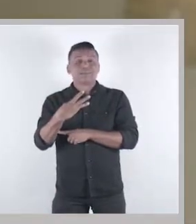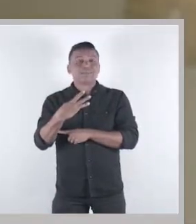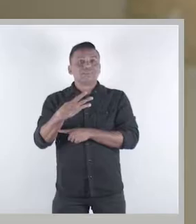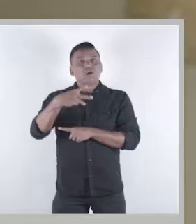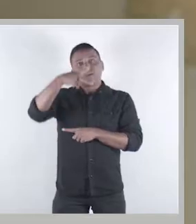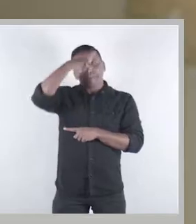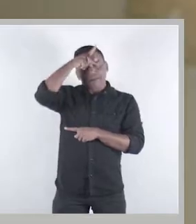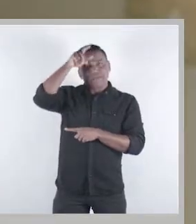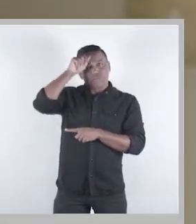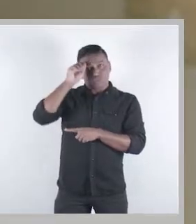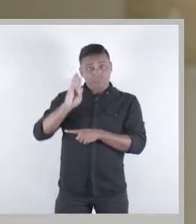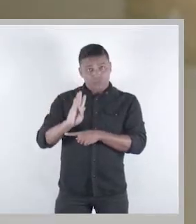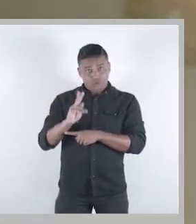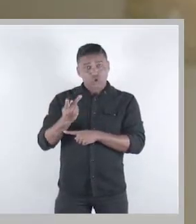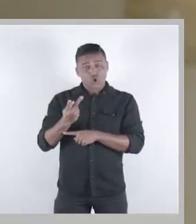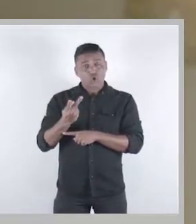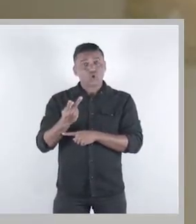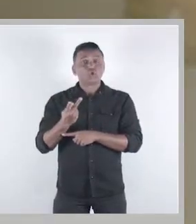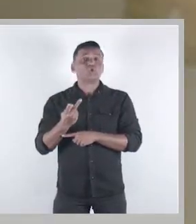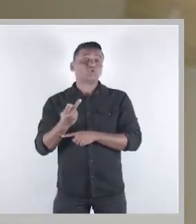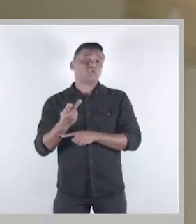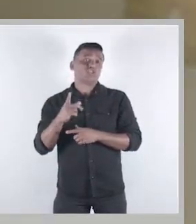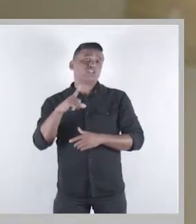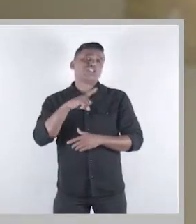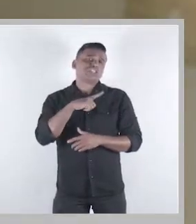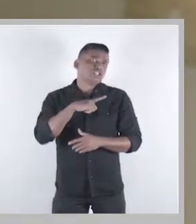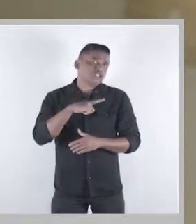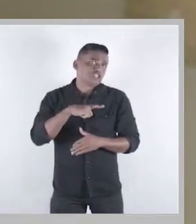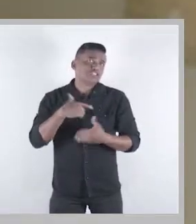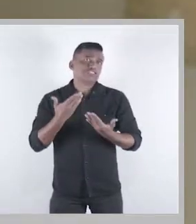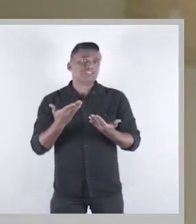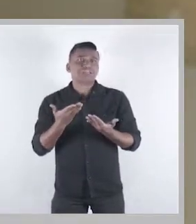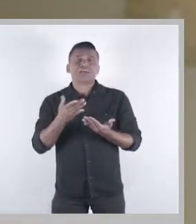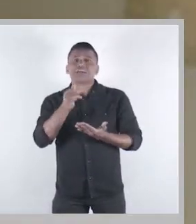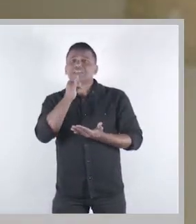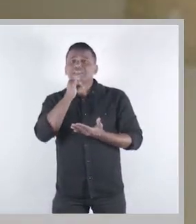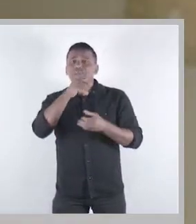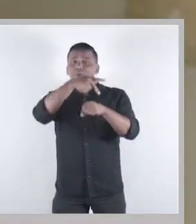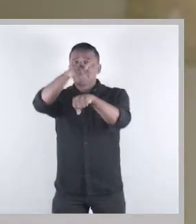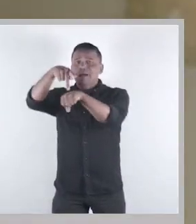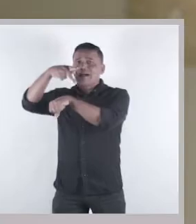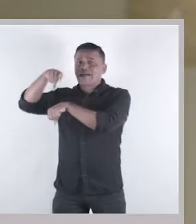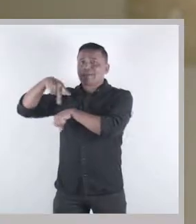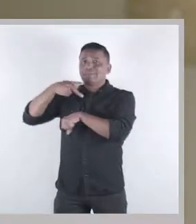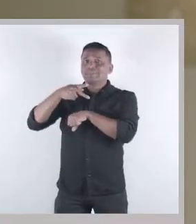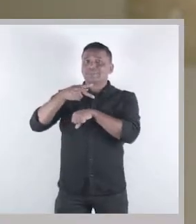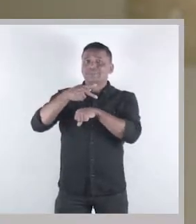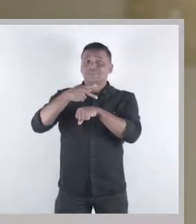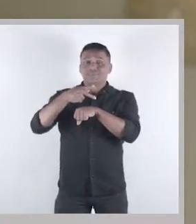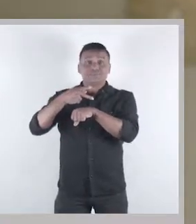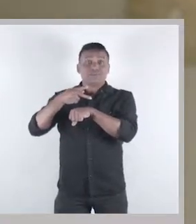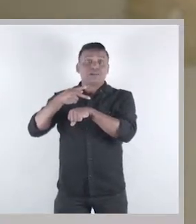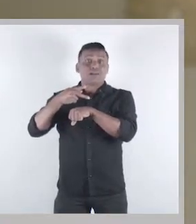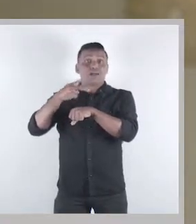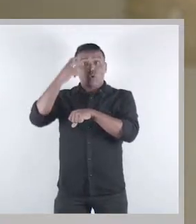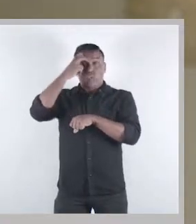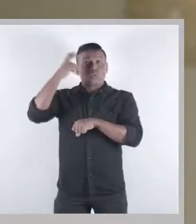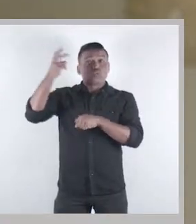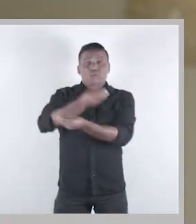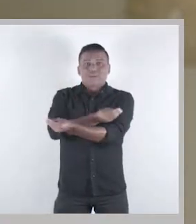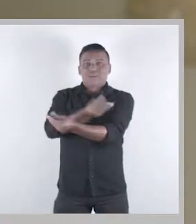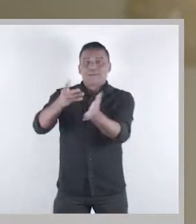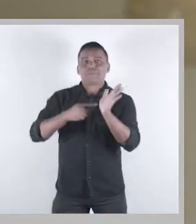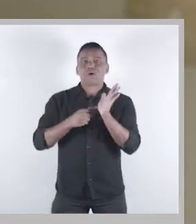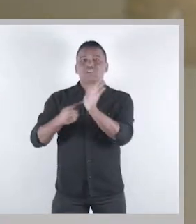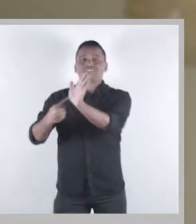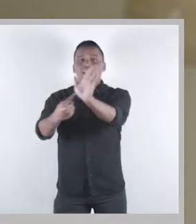de internacionalização da cultura e isso me despertou para apresentar esse projeto para